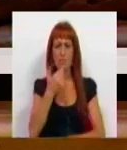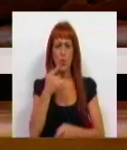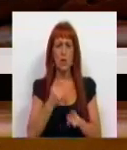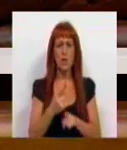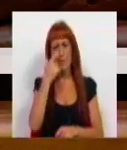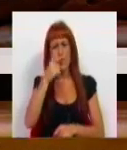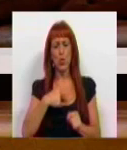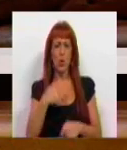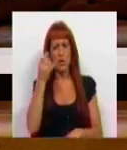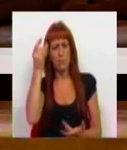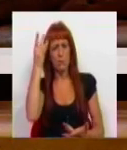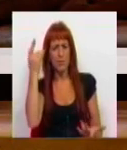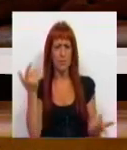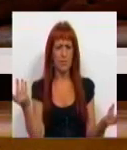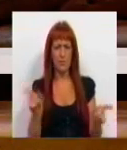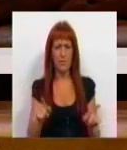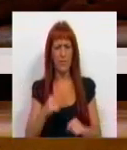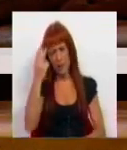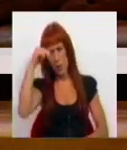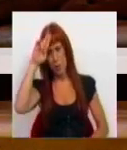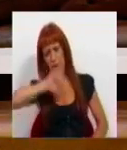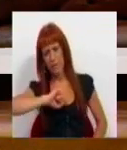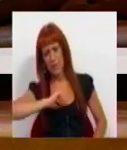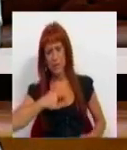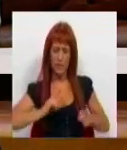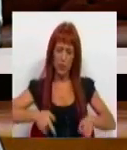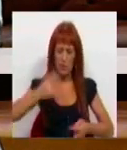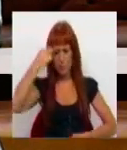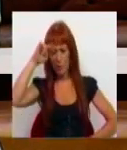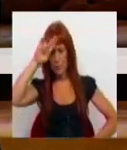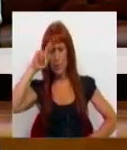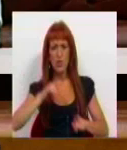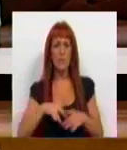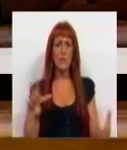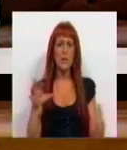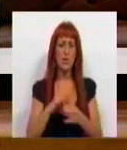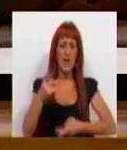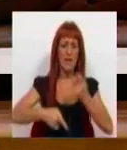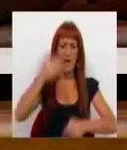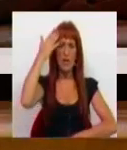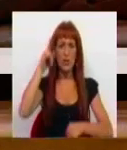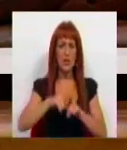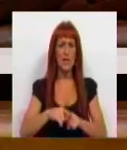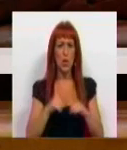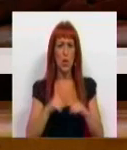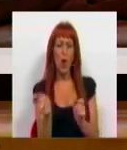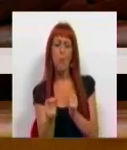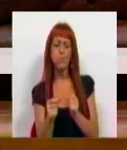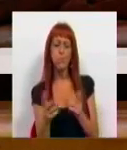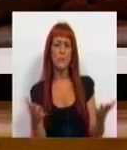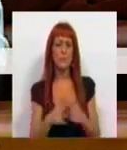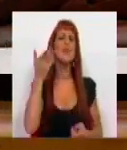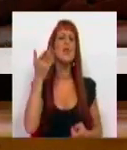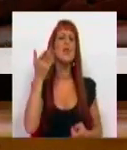abusados por pessoas sem escrúpulos. É um equívoco. Para começar, é um equívoco porque a avaliação moral é